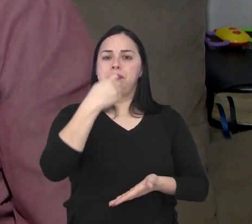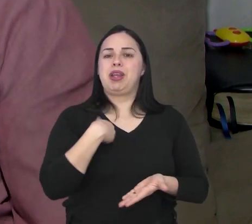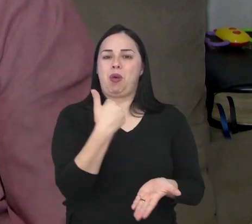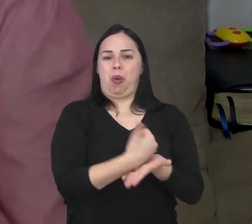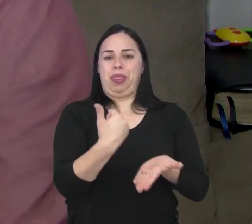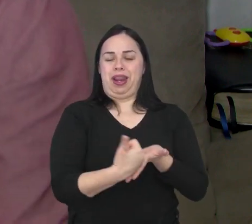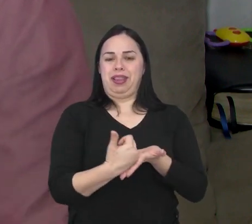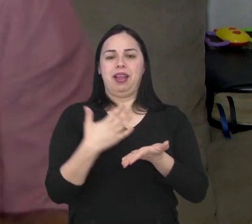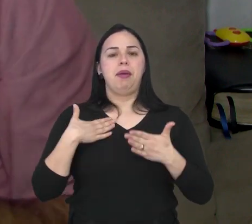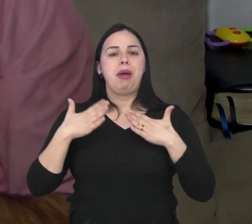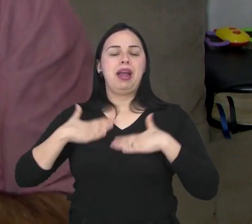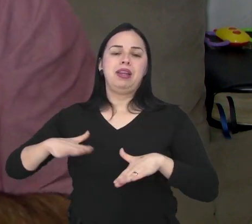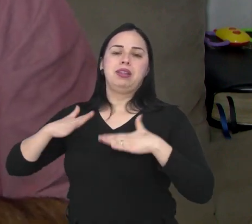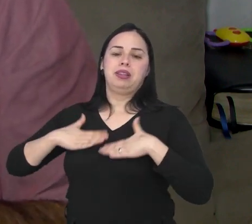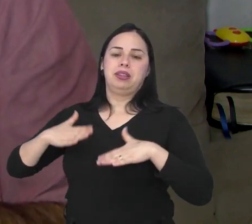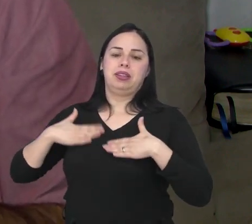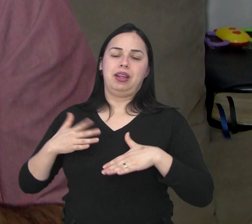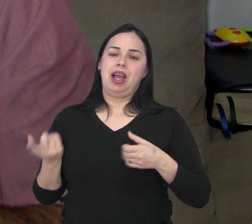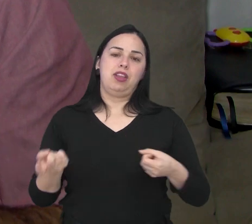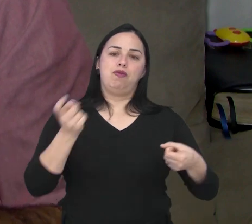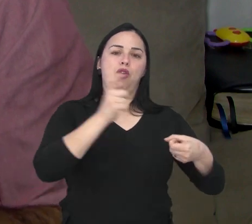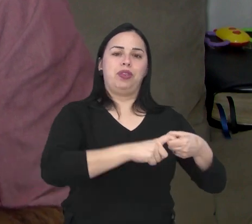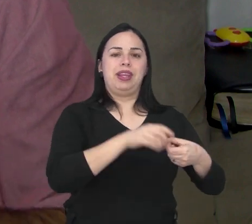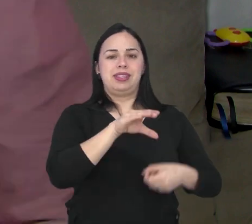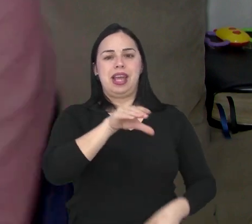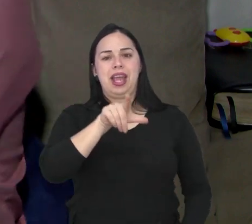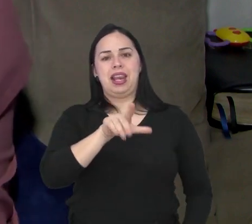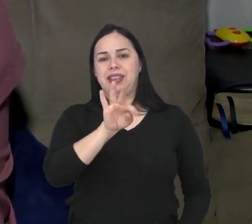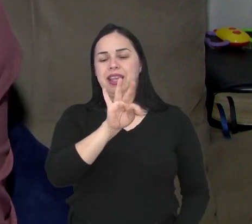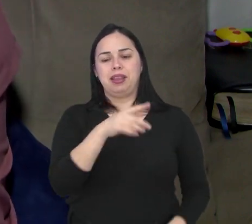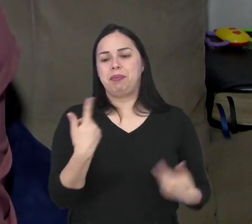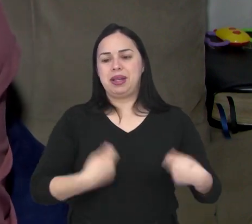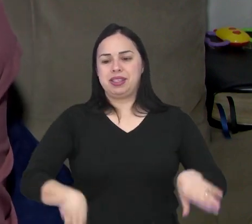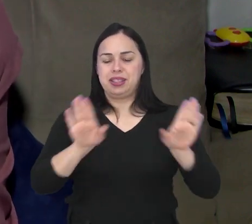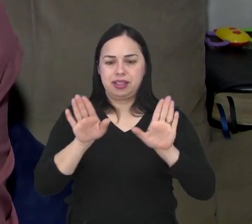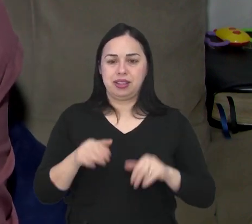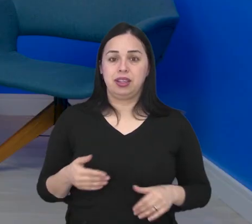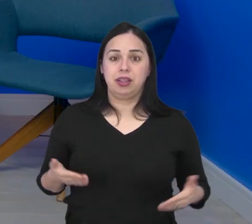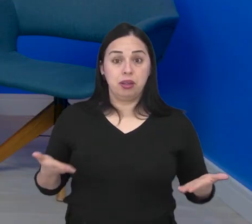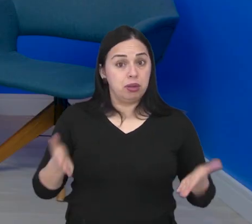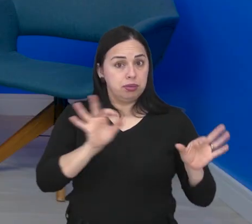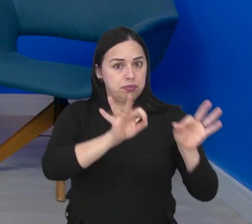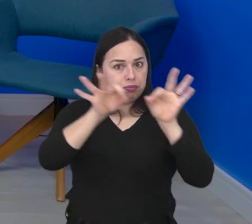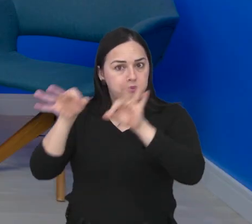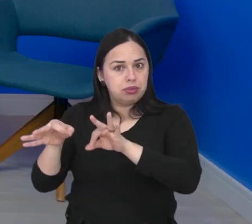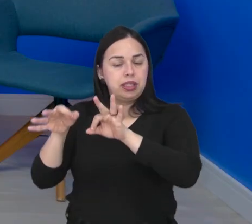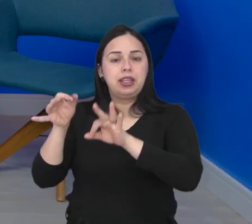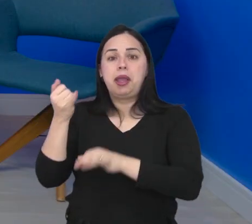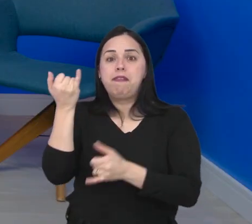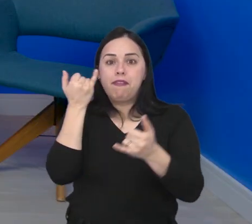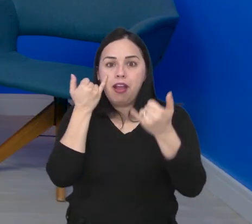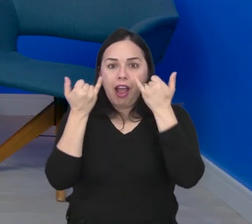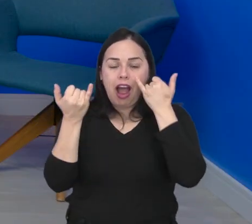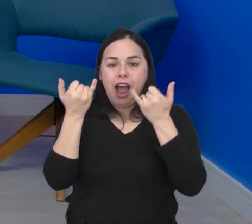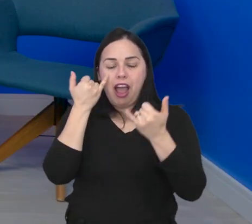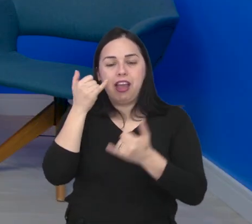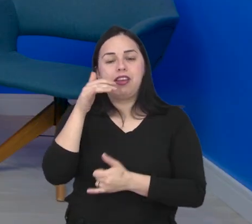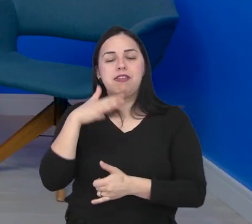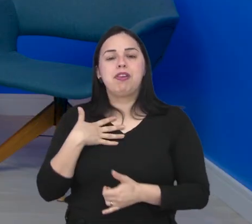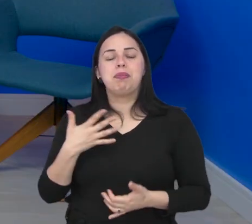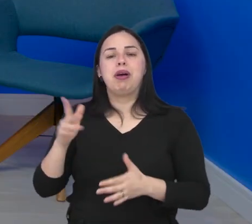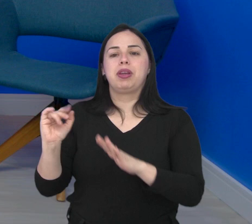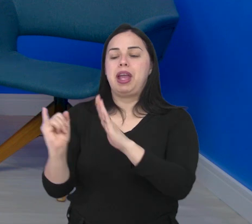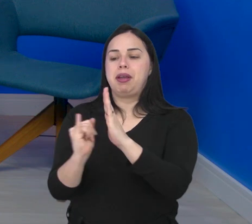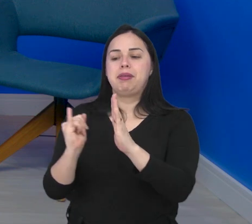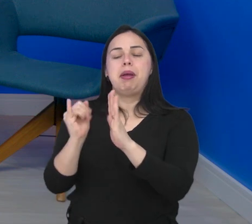CNPJ, mais eu fico tranquilo em relação a não precisar mais voltar para o CLT. Guerra, nesse VT a gente vê claramente como